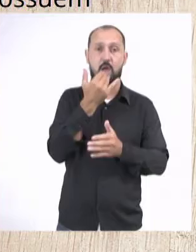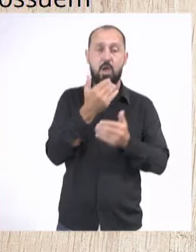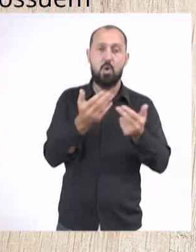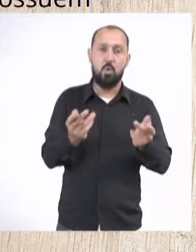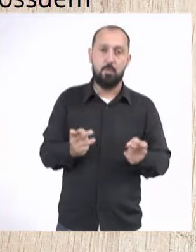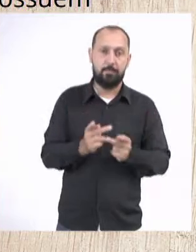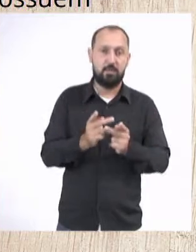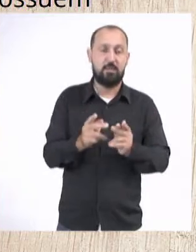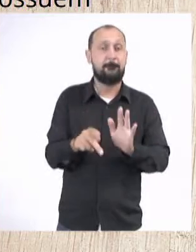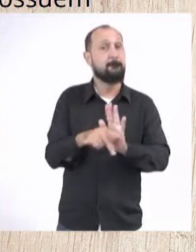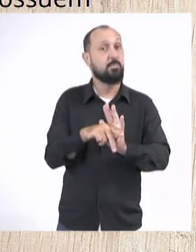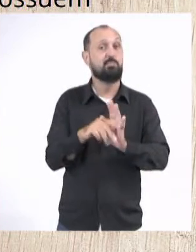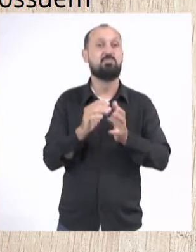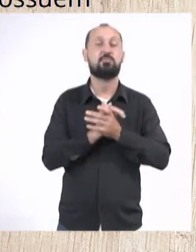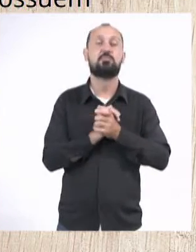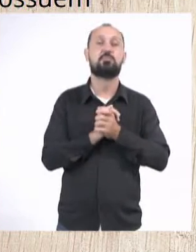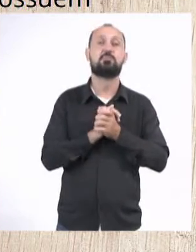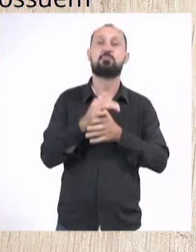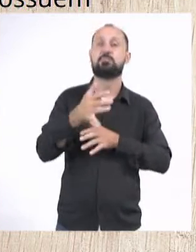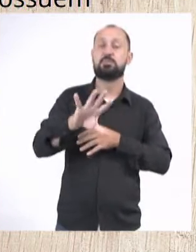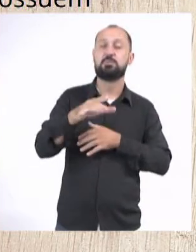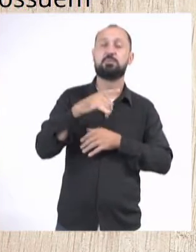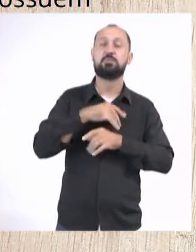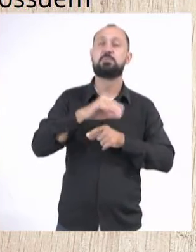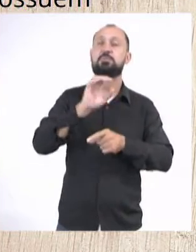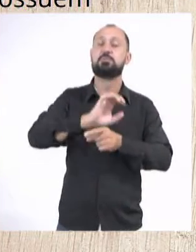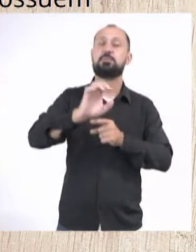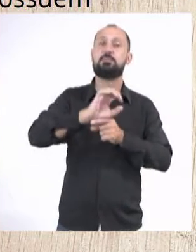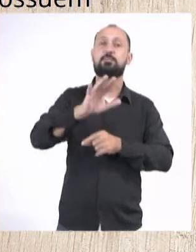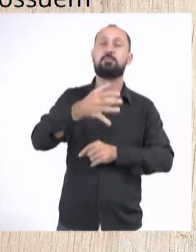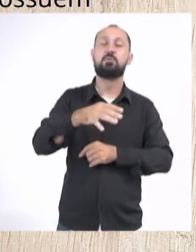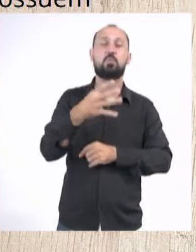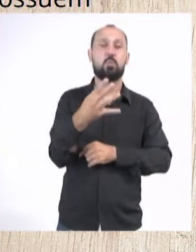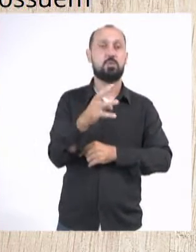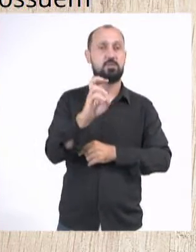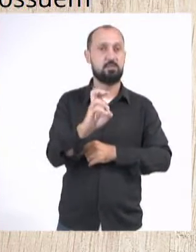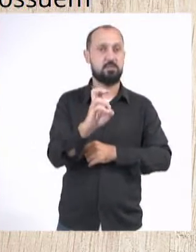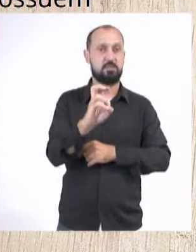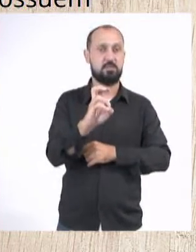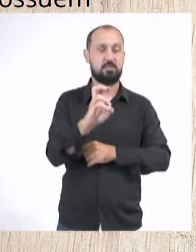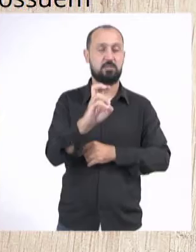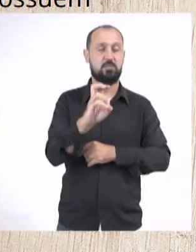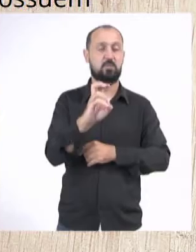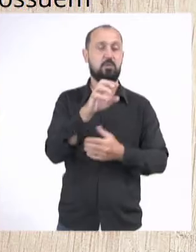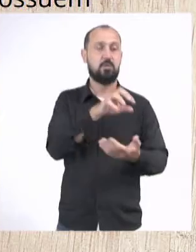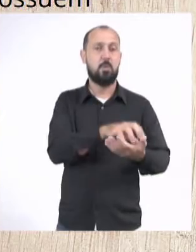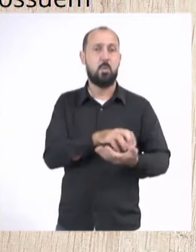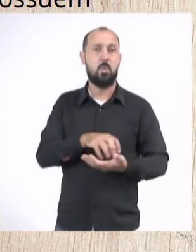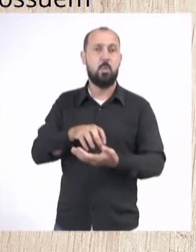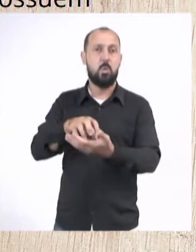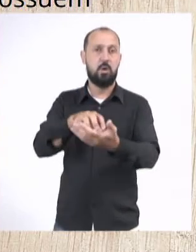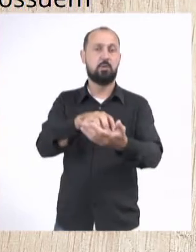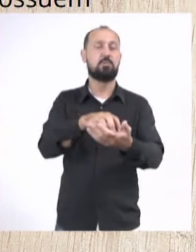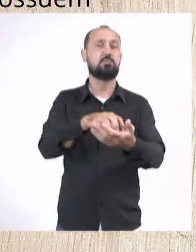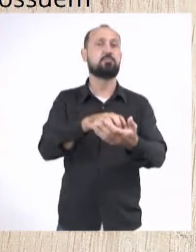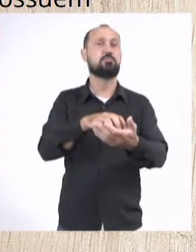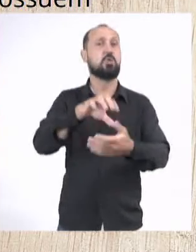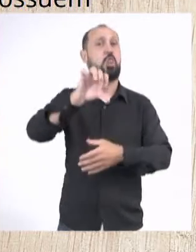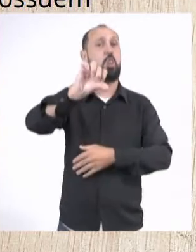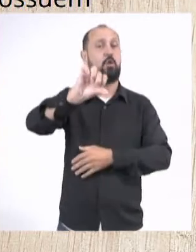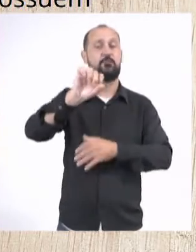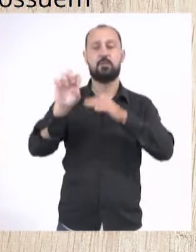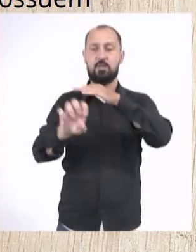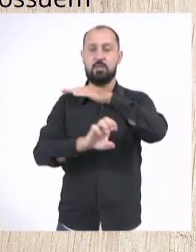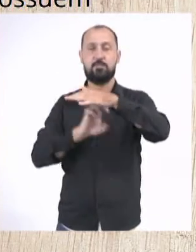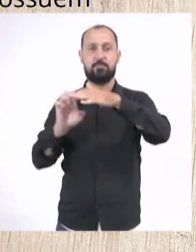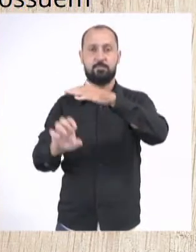de refeições. Ao todo, no estado, nós possuímos 45 contratos celebrados entre 9